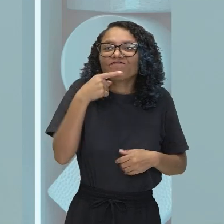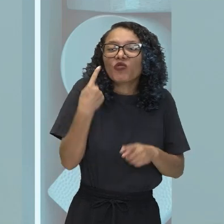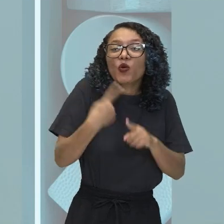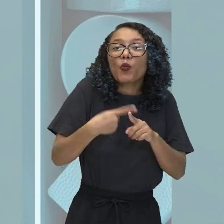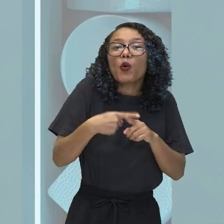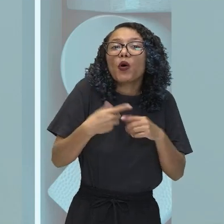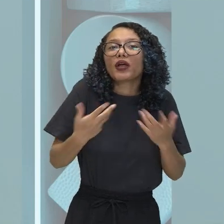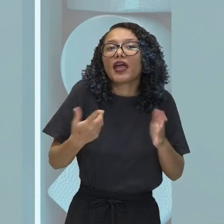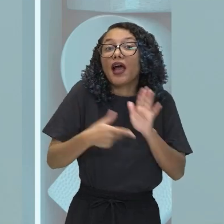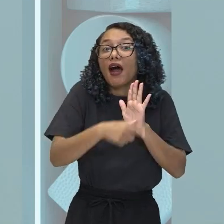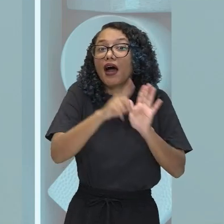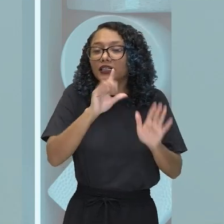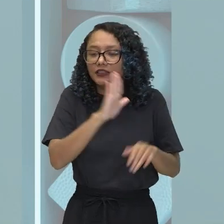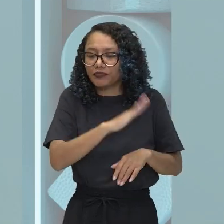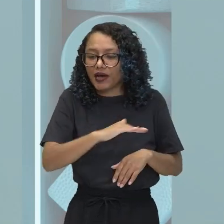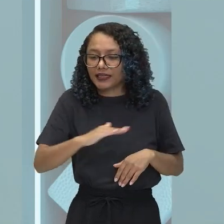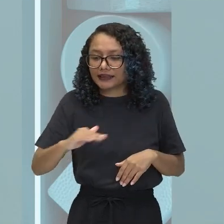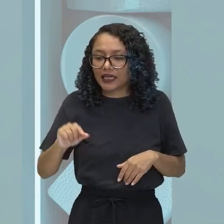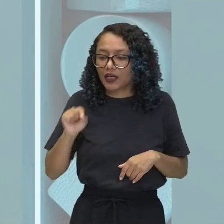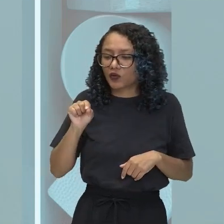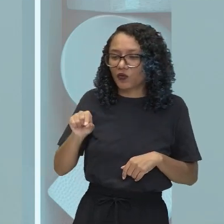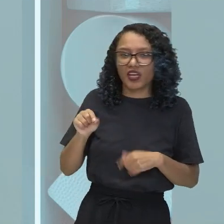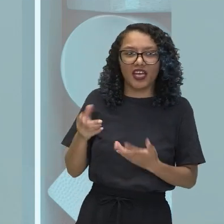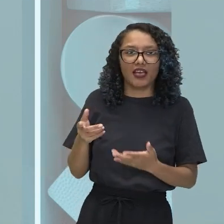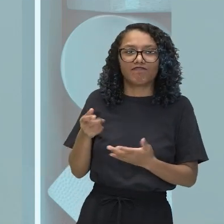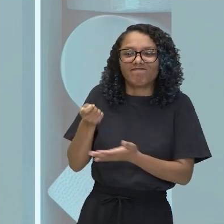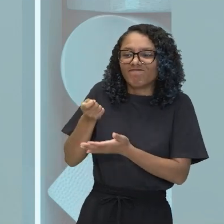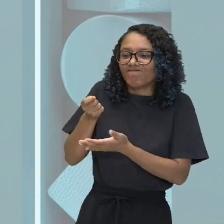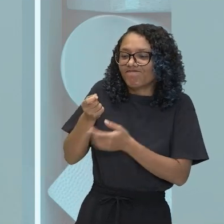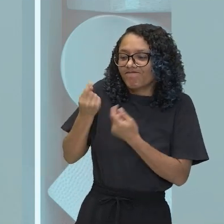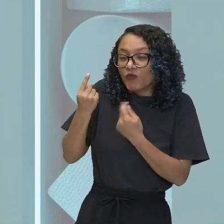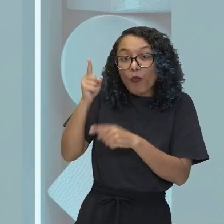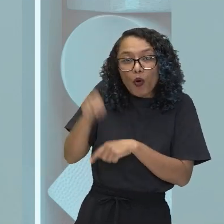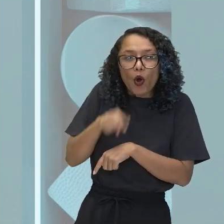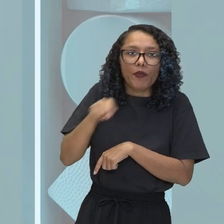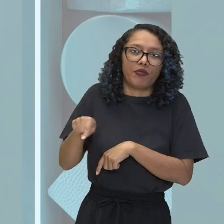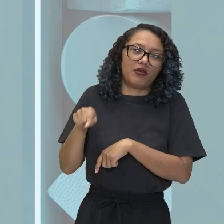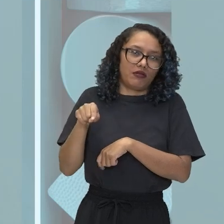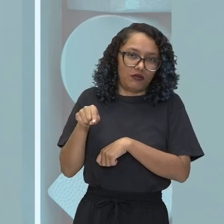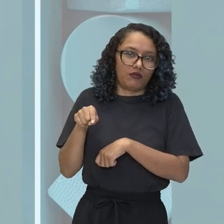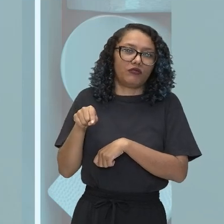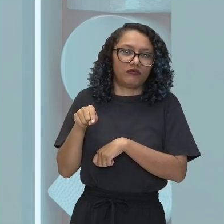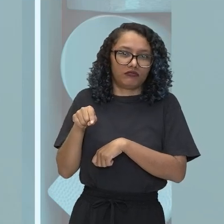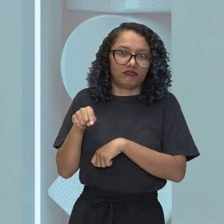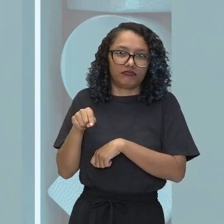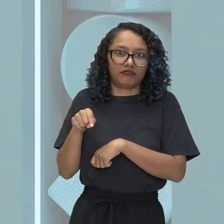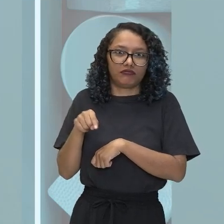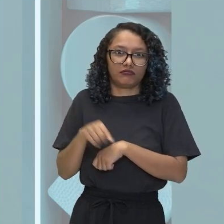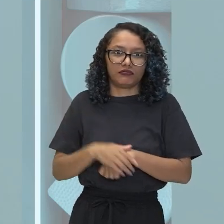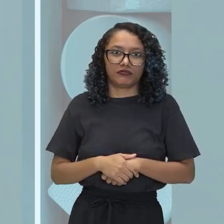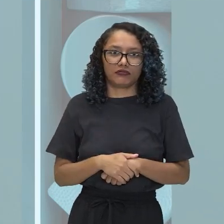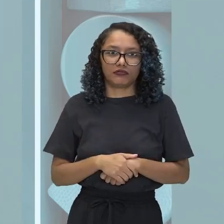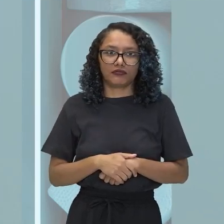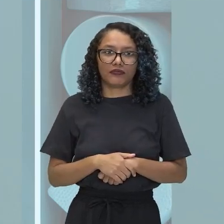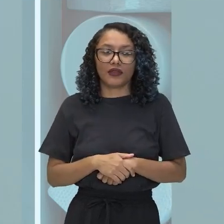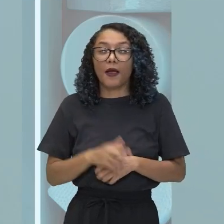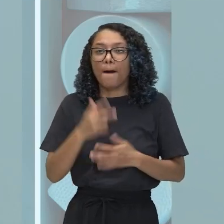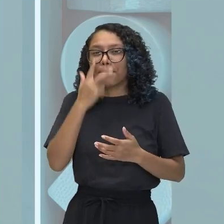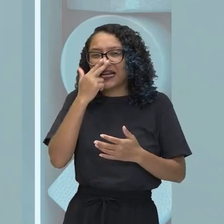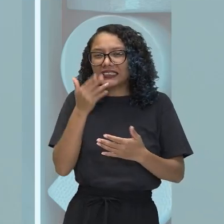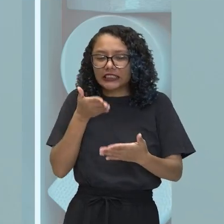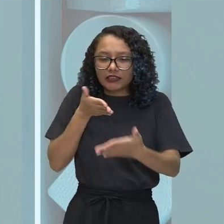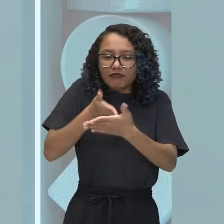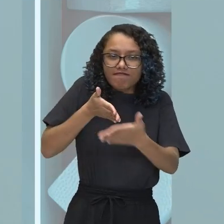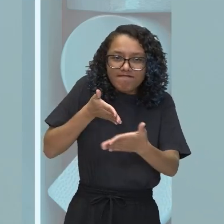manifestar? Algo que talvez seja que acabe tolhindo até